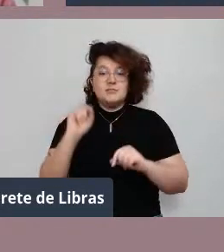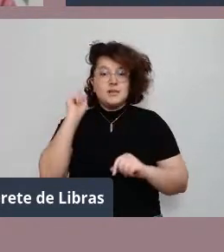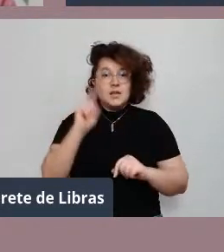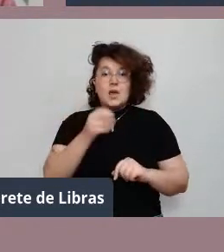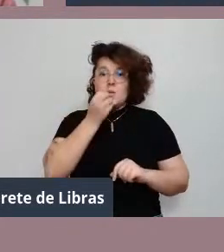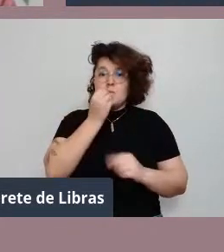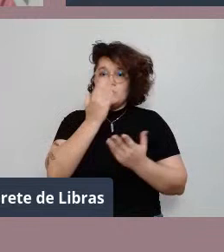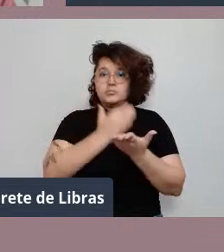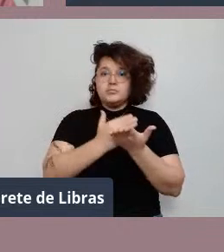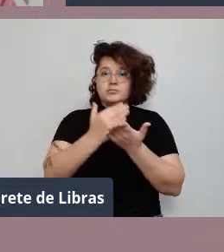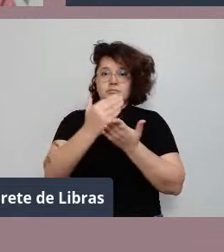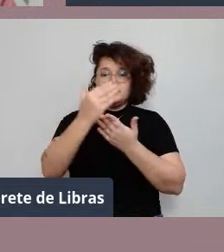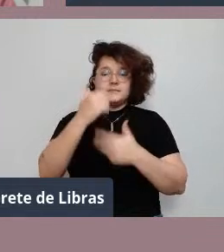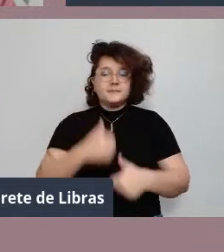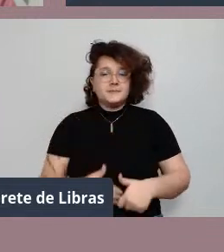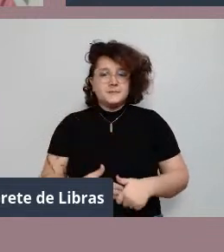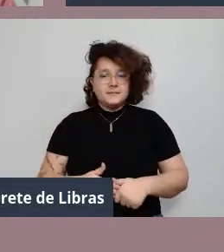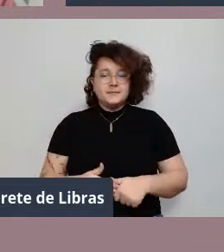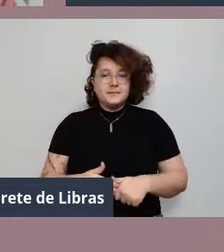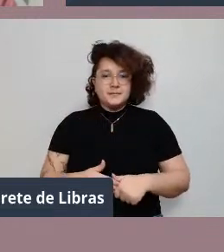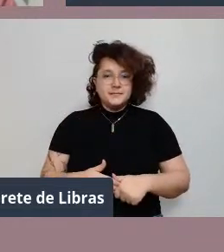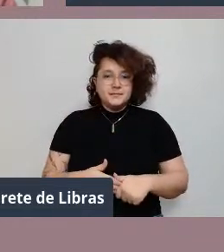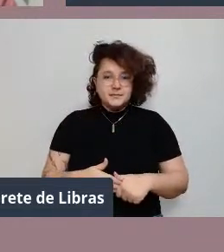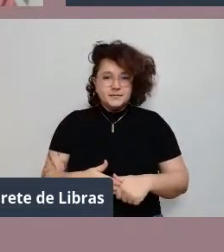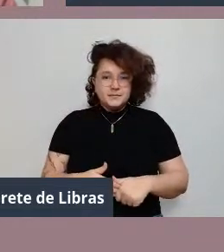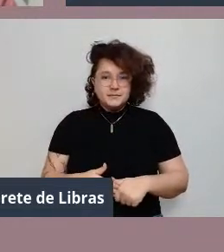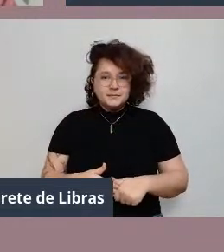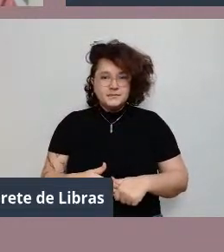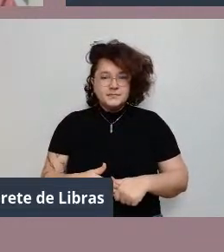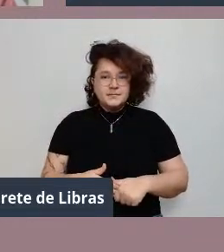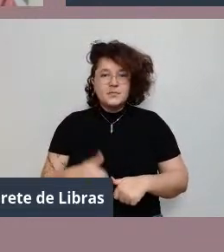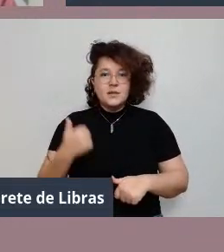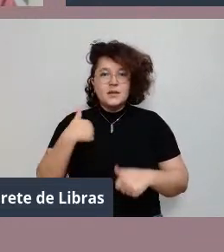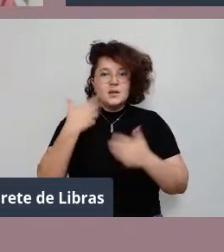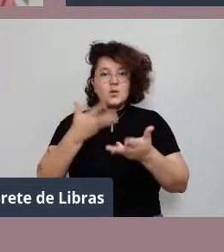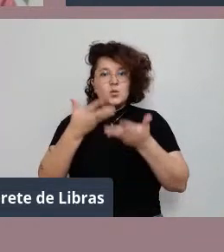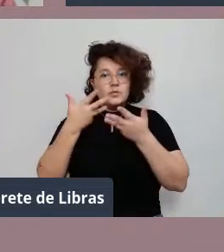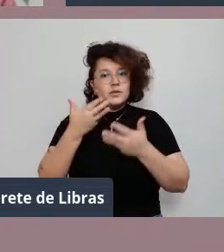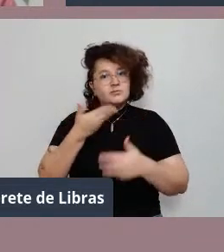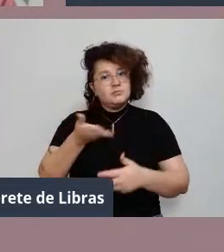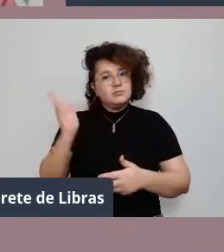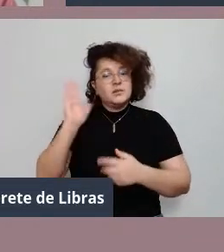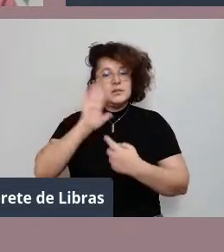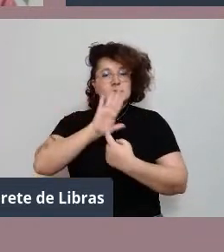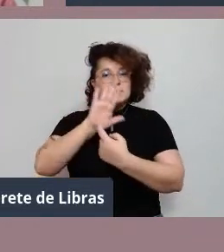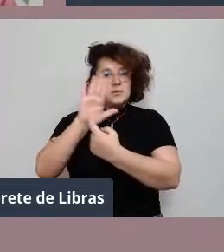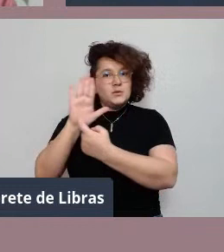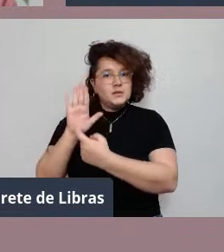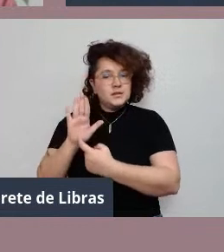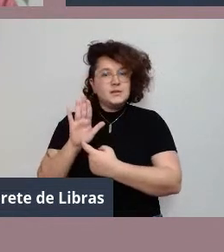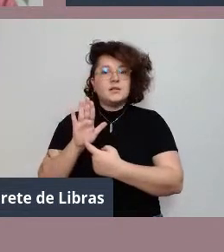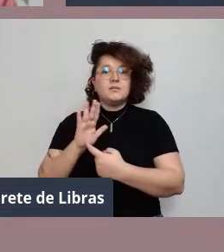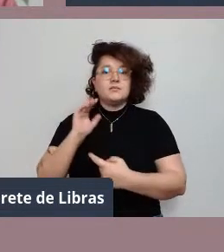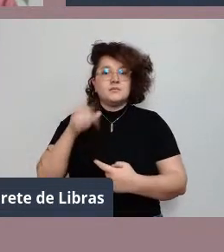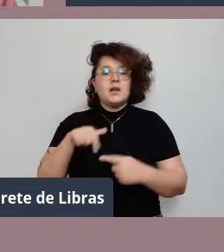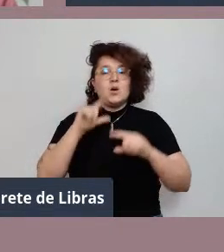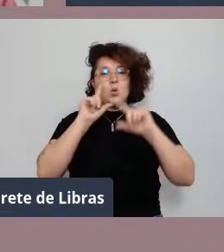bom início. E também convidar para a exposição da Constelação